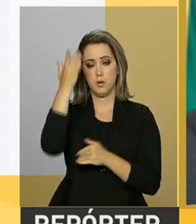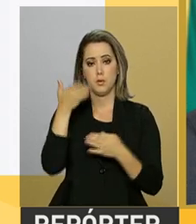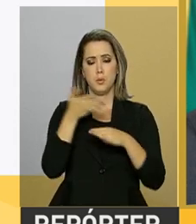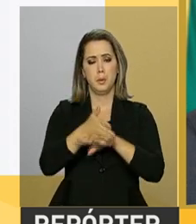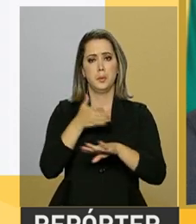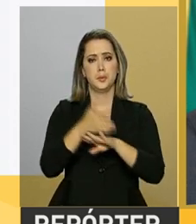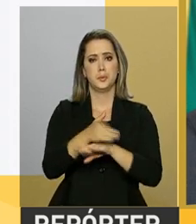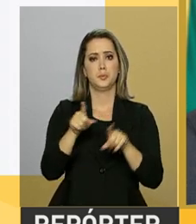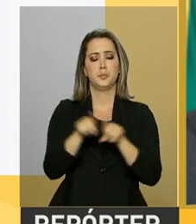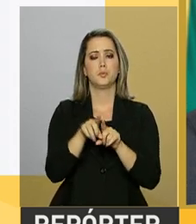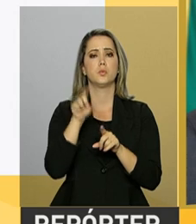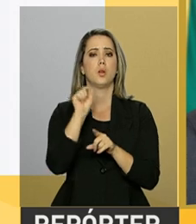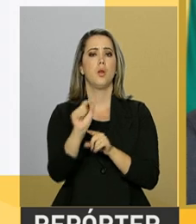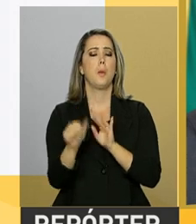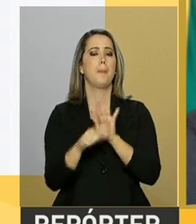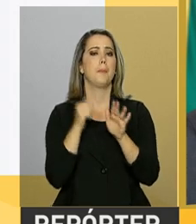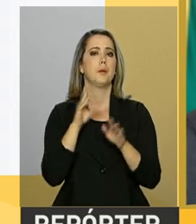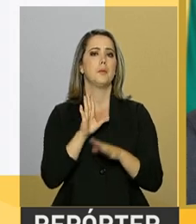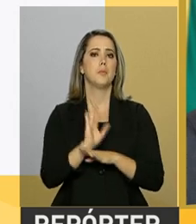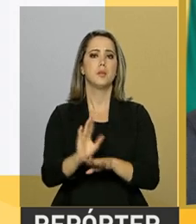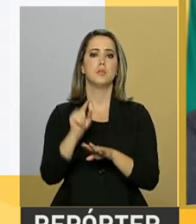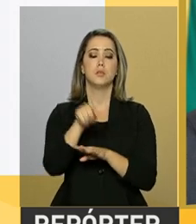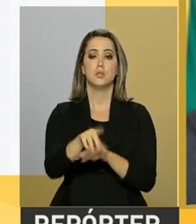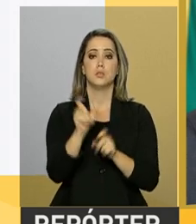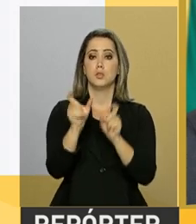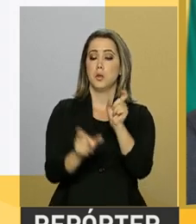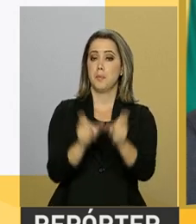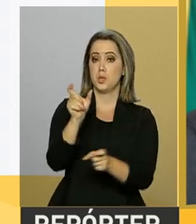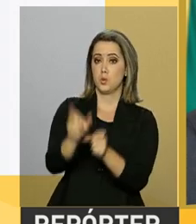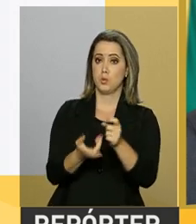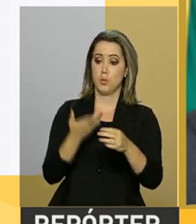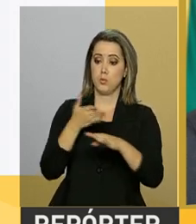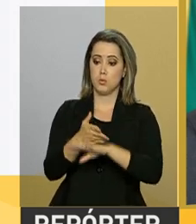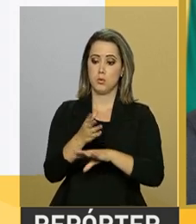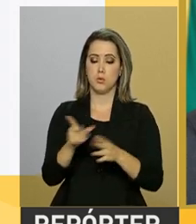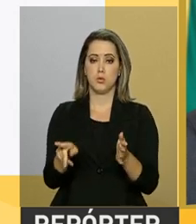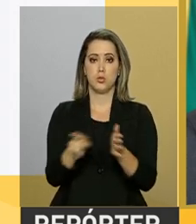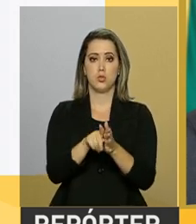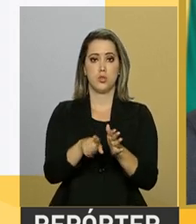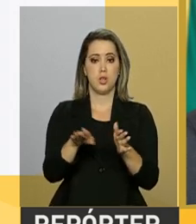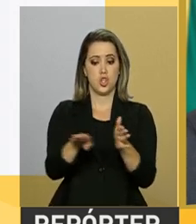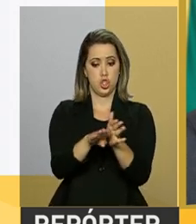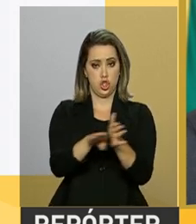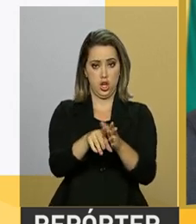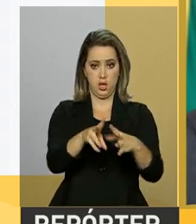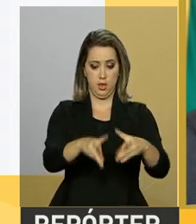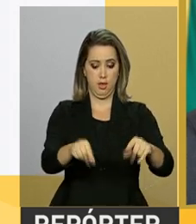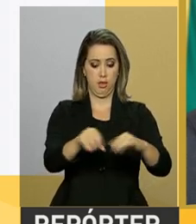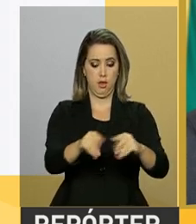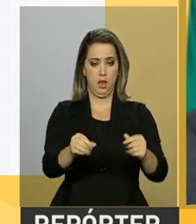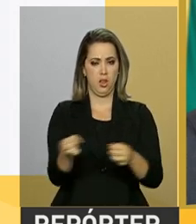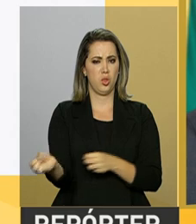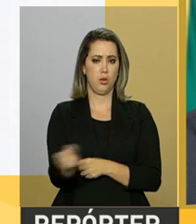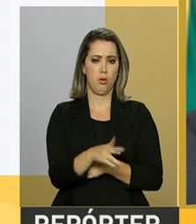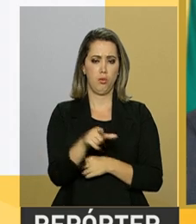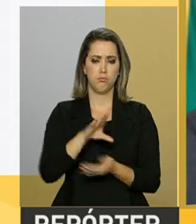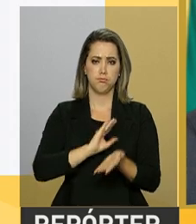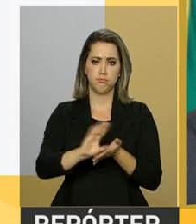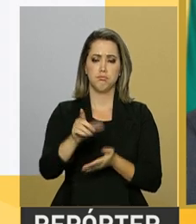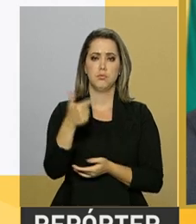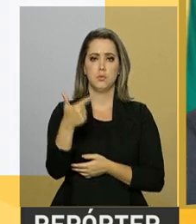o que aquele primeiro incentivo para que os assentados se estabeleça uma terra vamos investir inicialmente